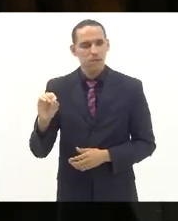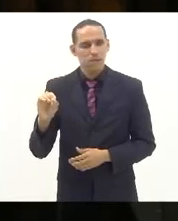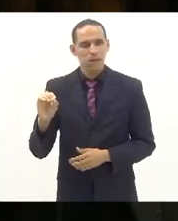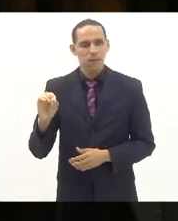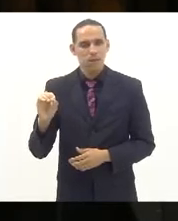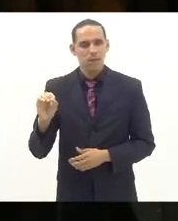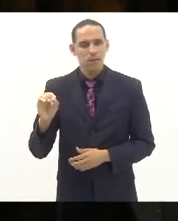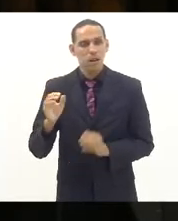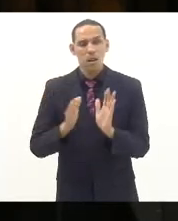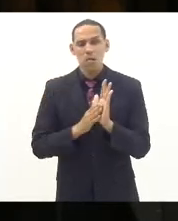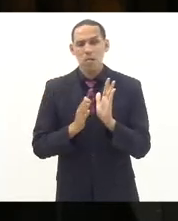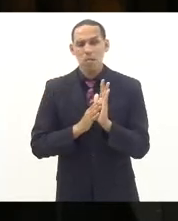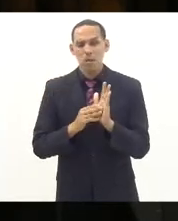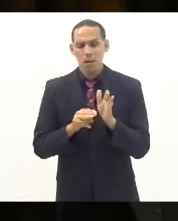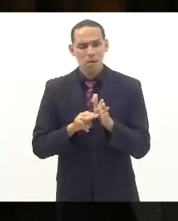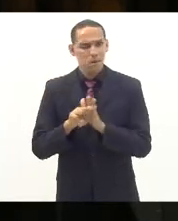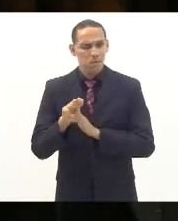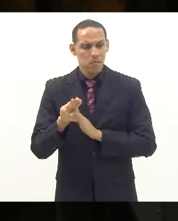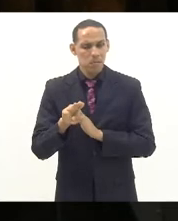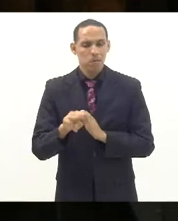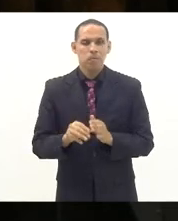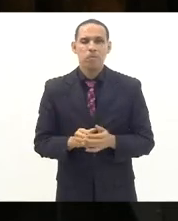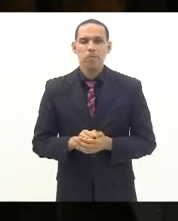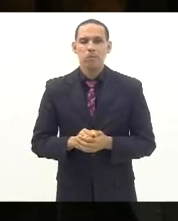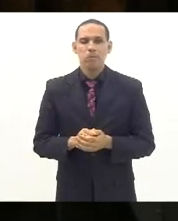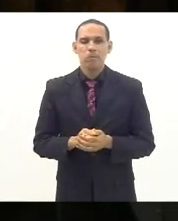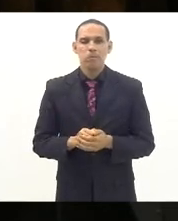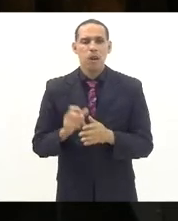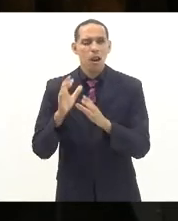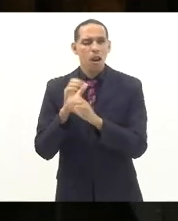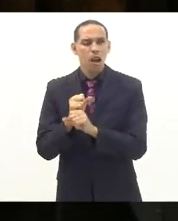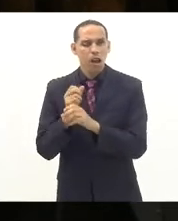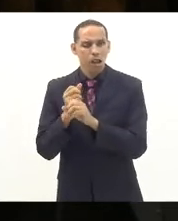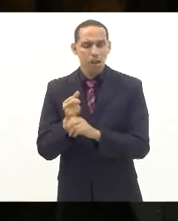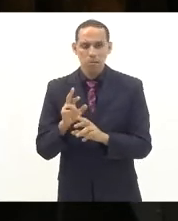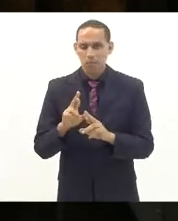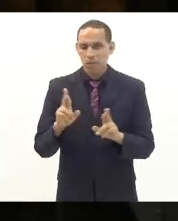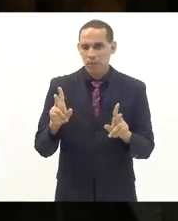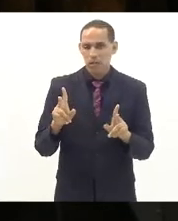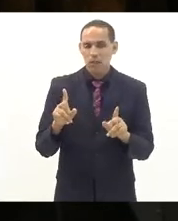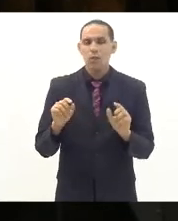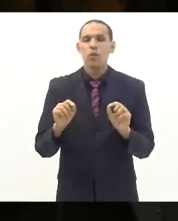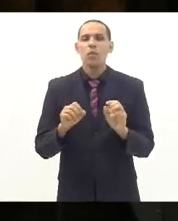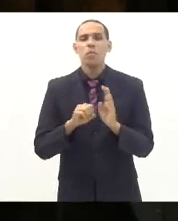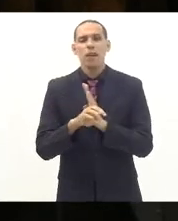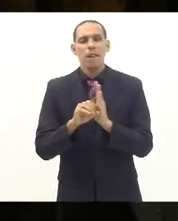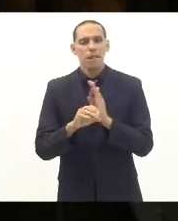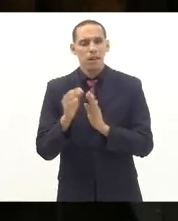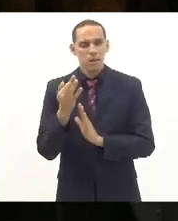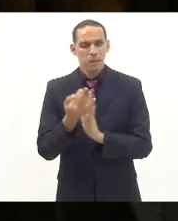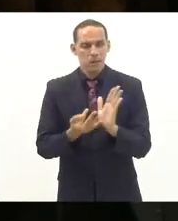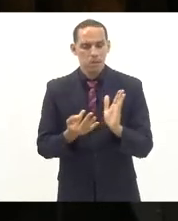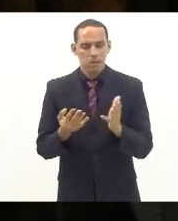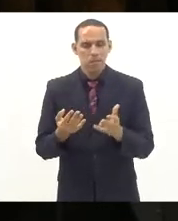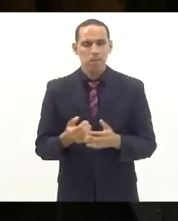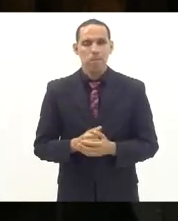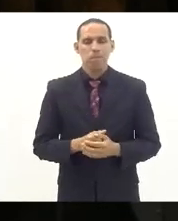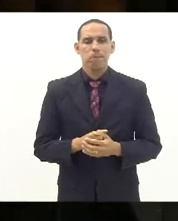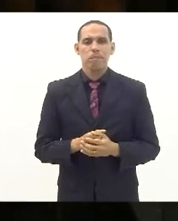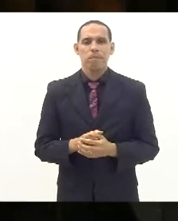o que propôs uma metodologia de recalcular os benefícios fiscais concedidos